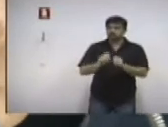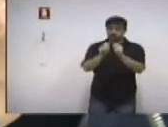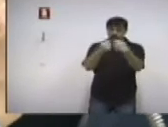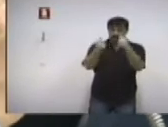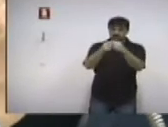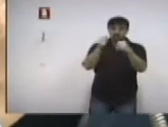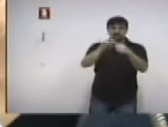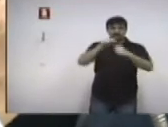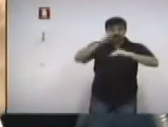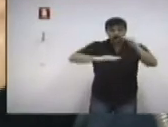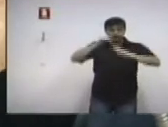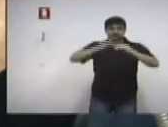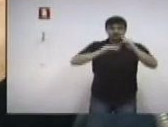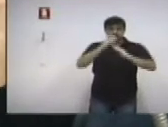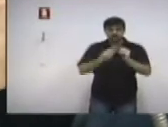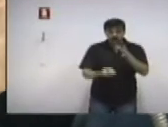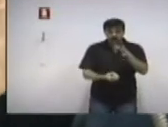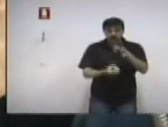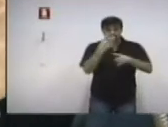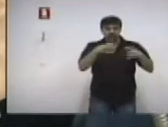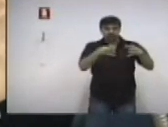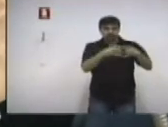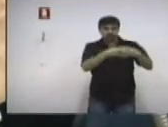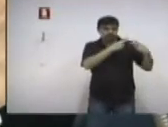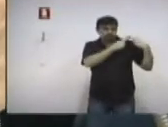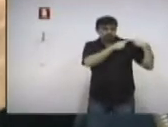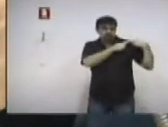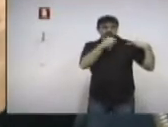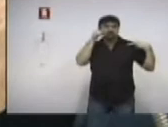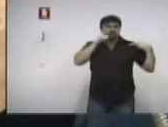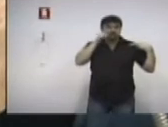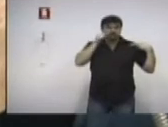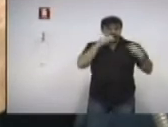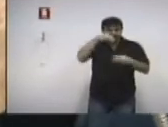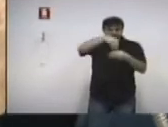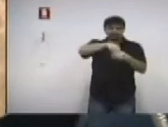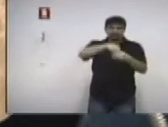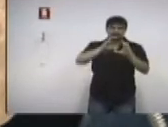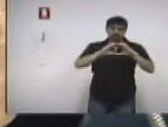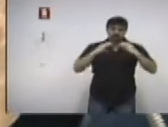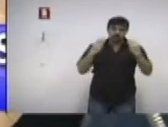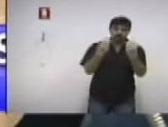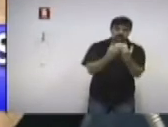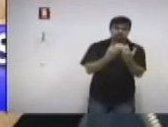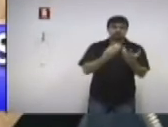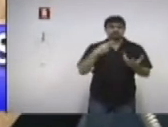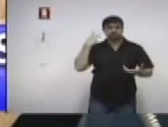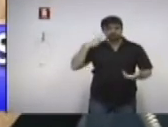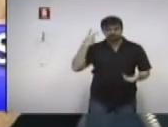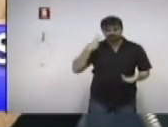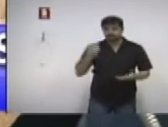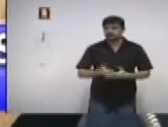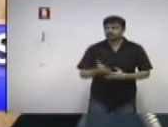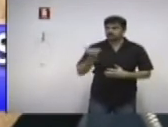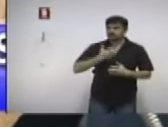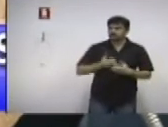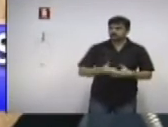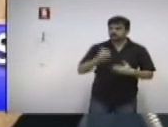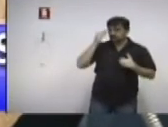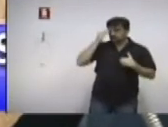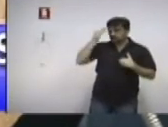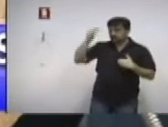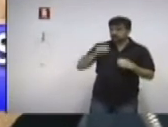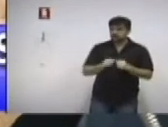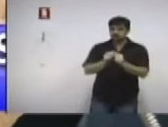por ter colocado em prática agradecer a colaboração dos membros da mesa Presidente